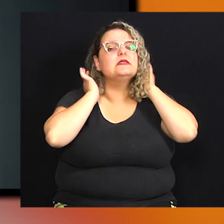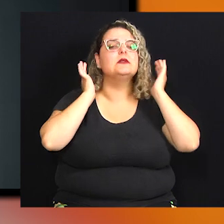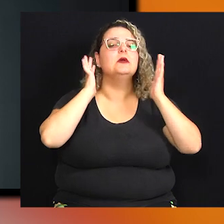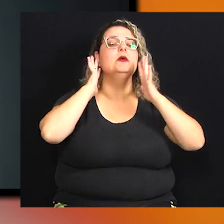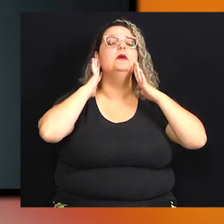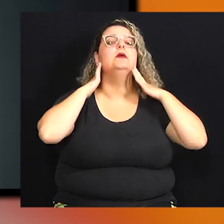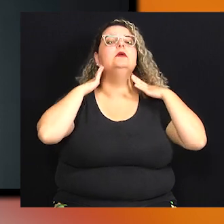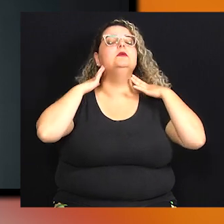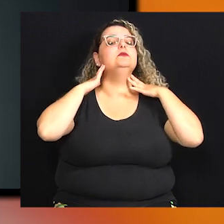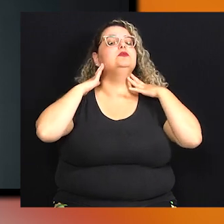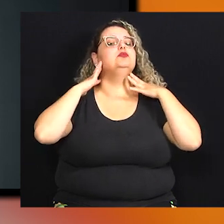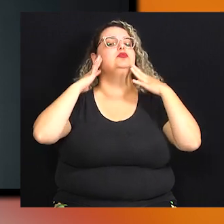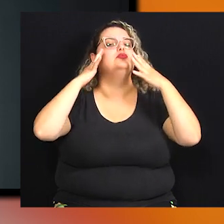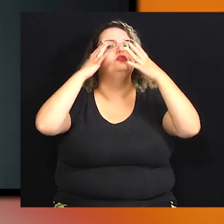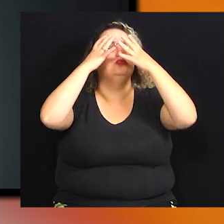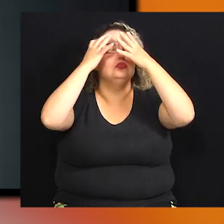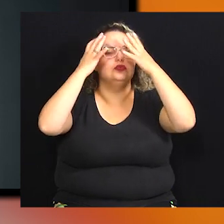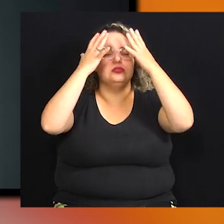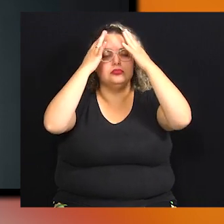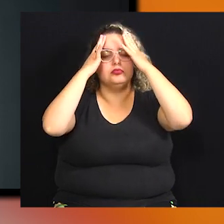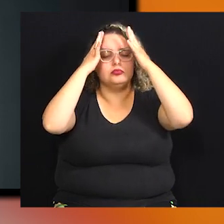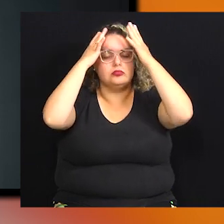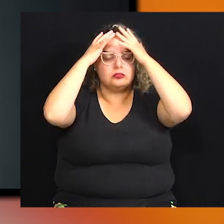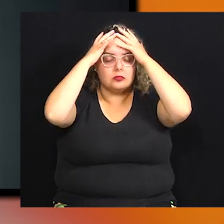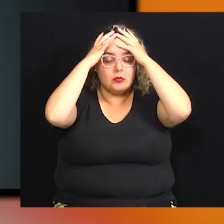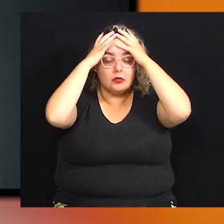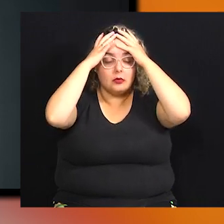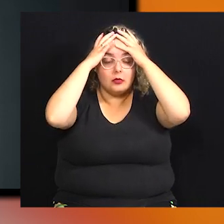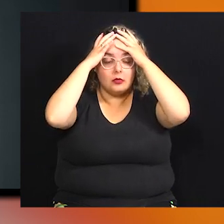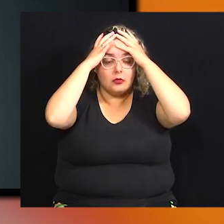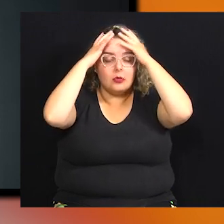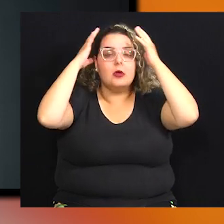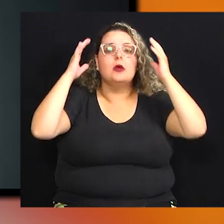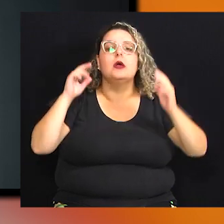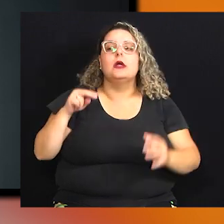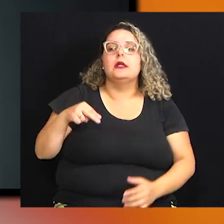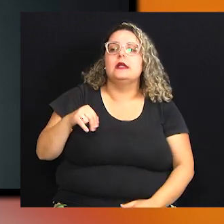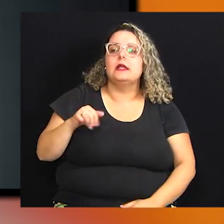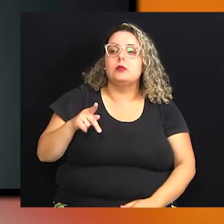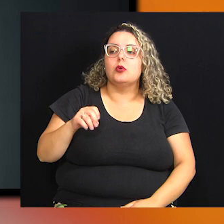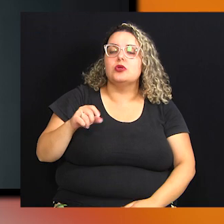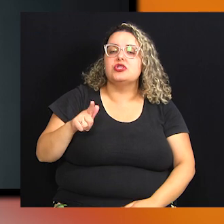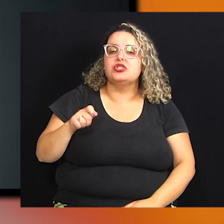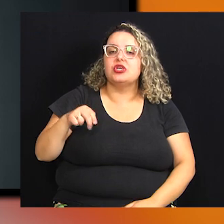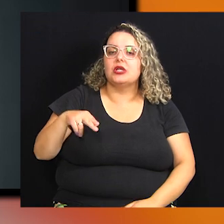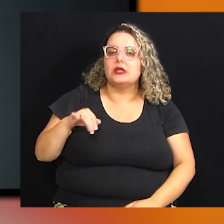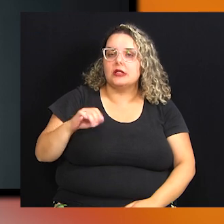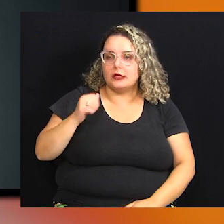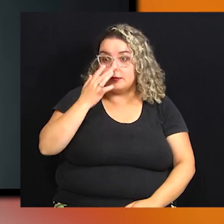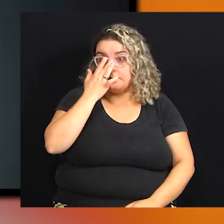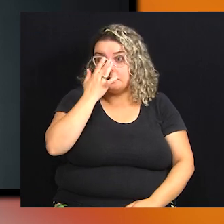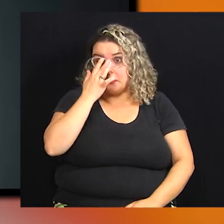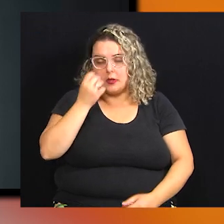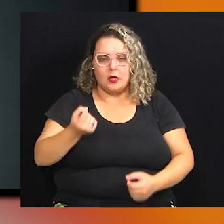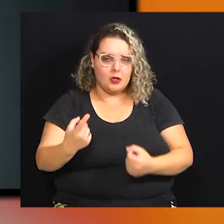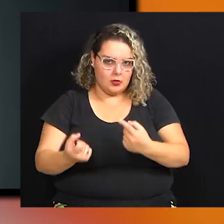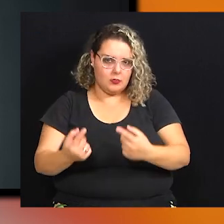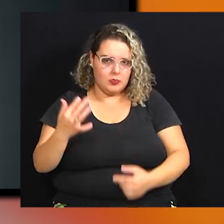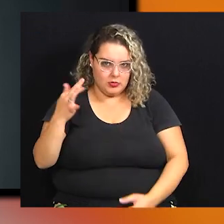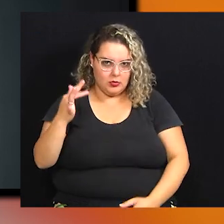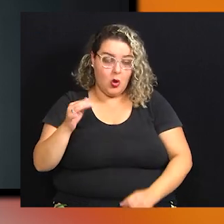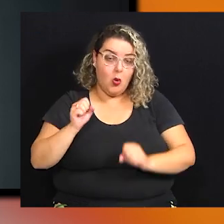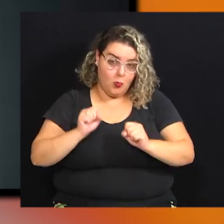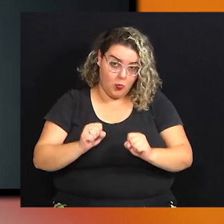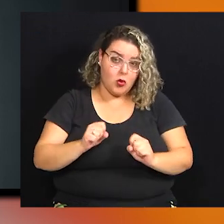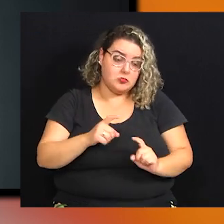vezes corre e vem até a região da frente. Isso é uma classicamente cefaleia cervicogênica. Então, algumas dores de cabeça,